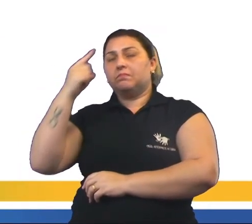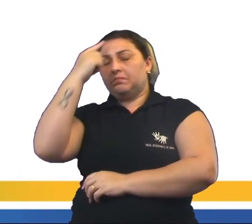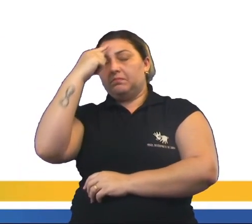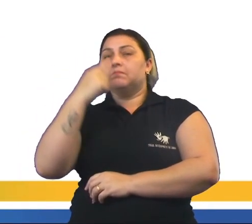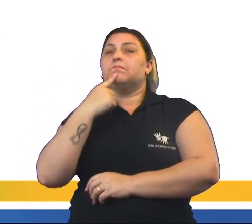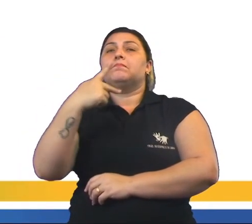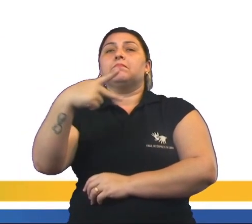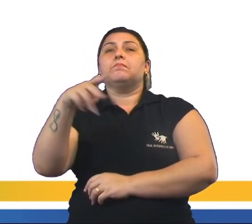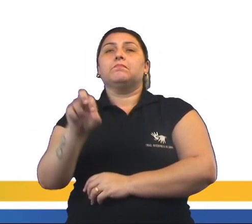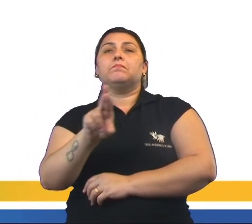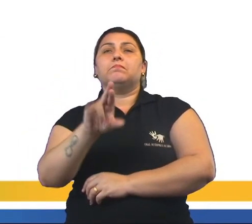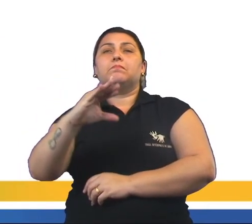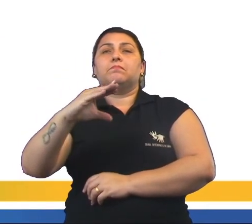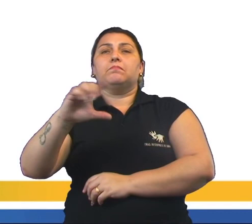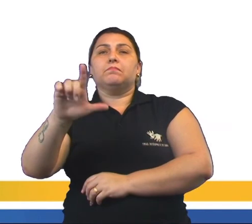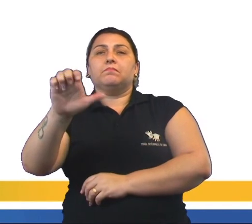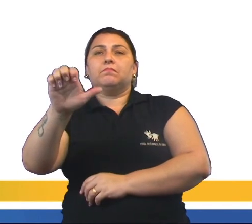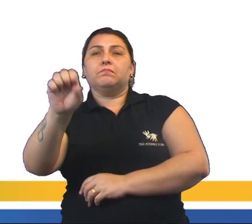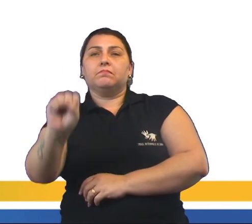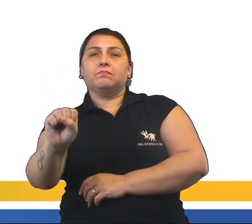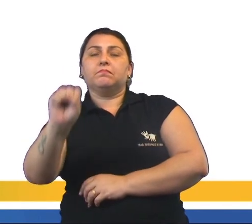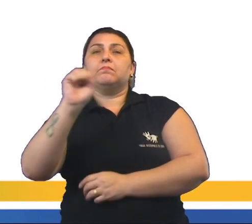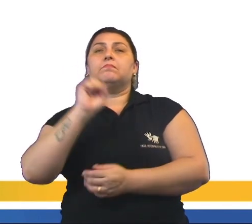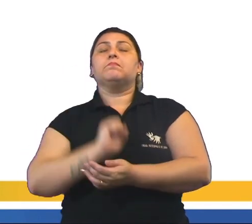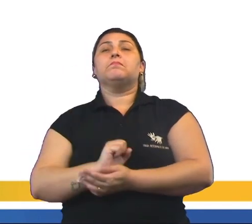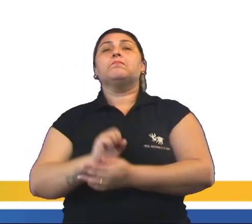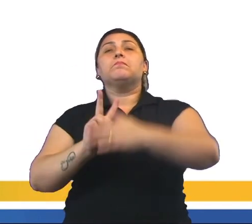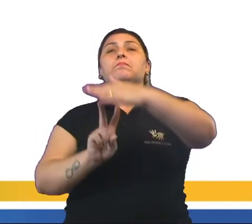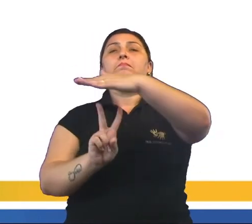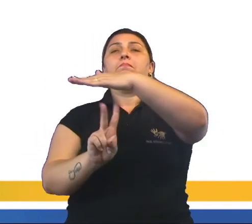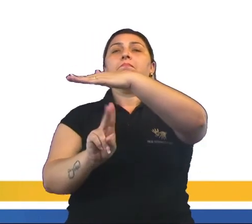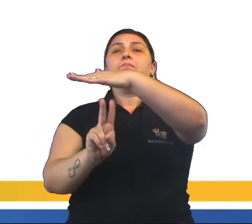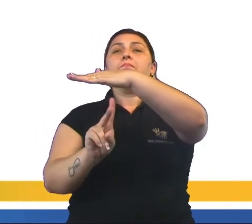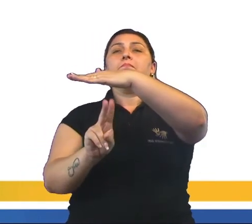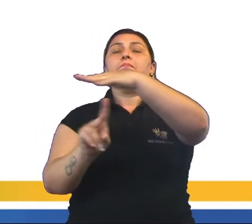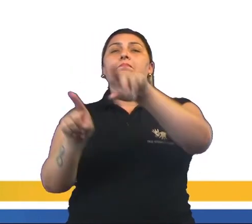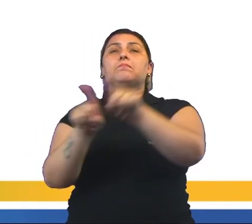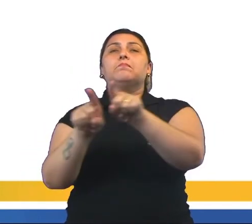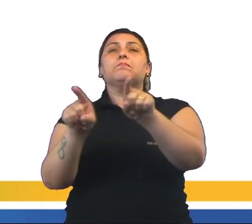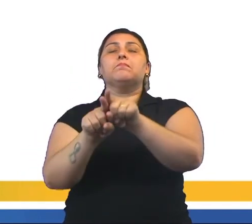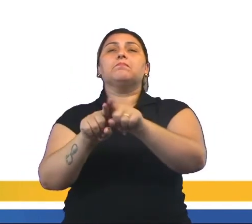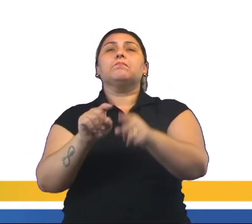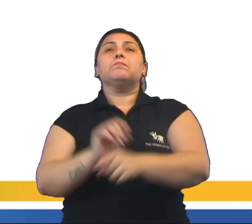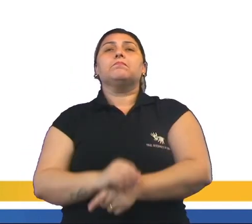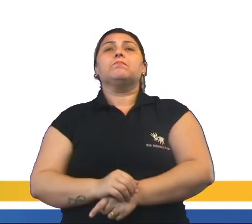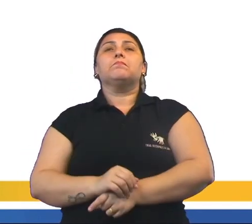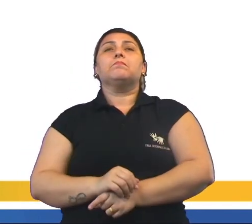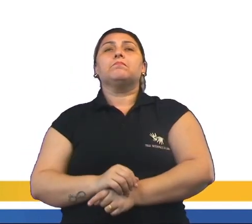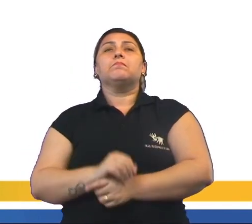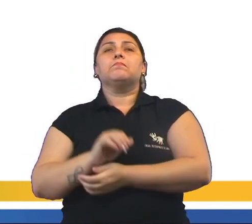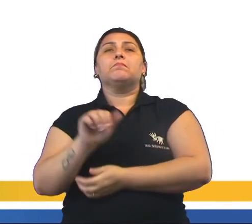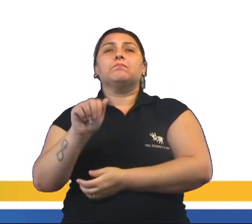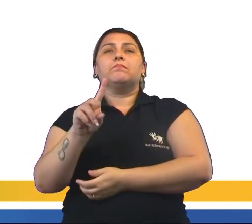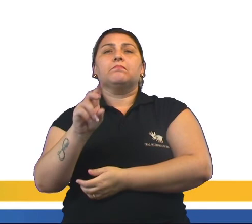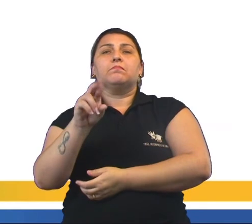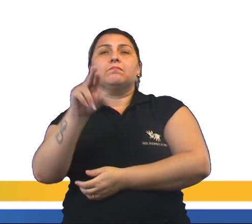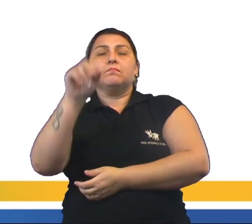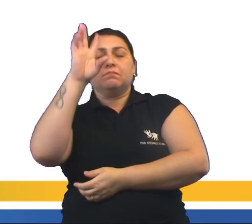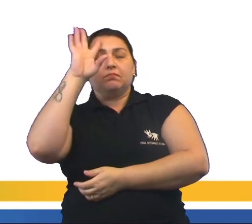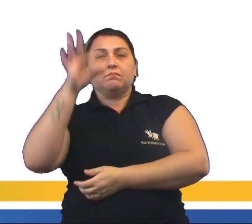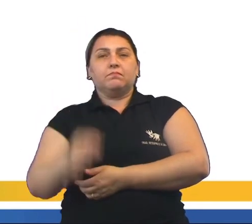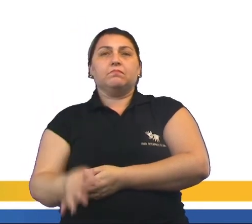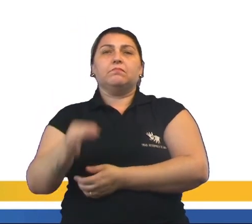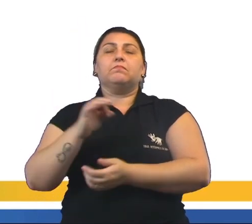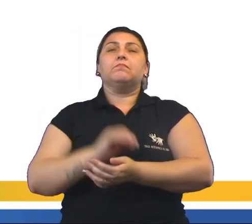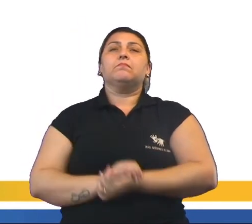Péricles, né? Ele na praça pública, que também chamava-se de Ágora, né? Onde que eles tomavam essas